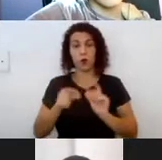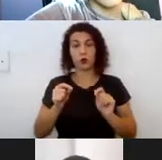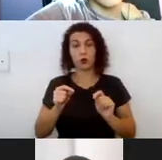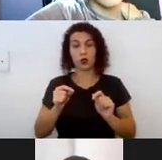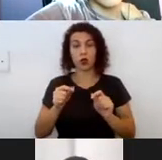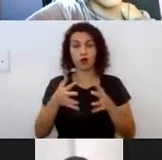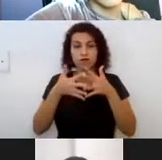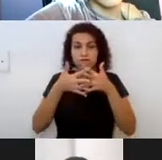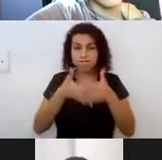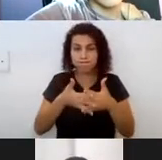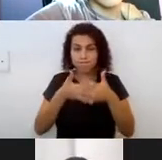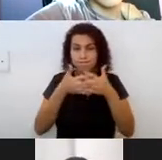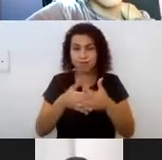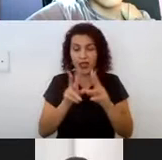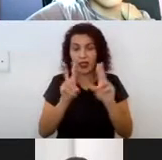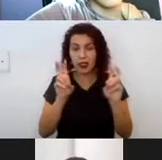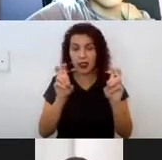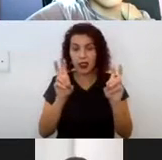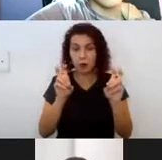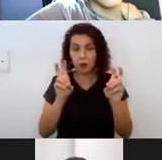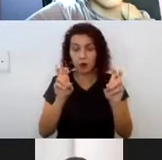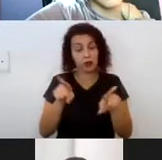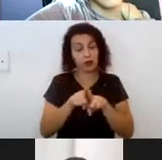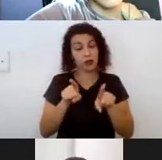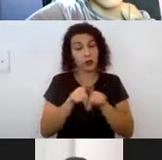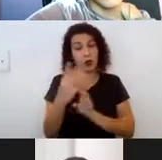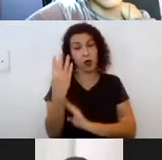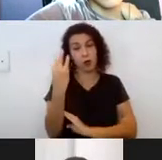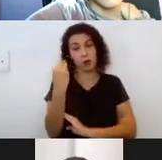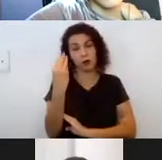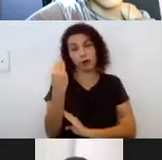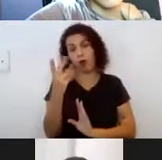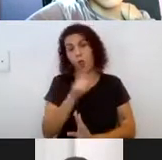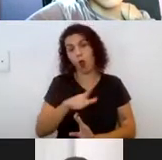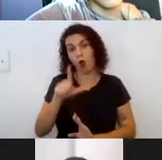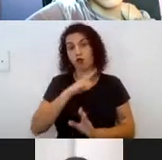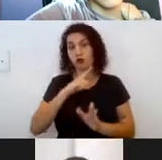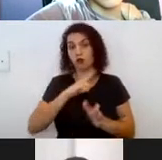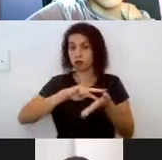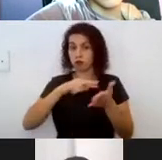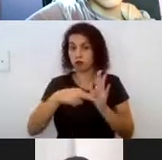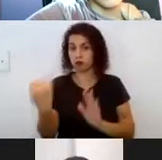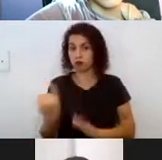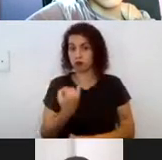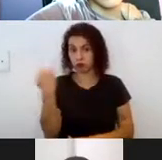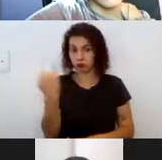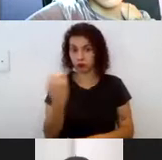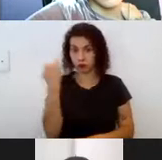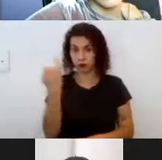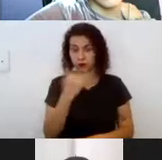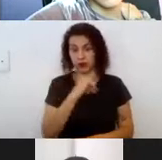dos temas O que é uma imagem obviamente simbólica tá pra gente poder pensar